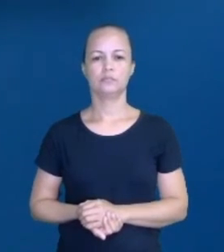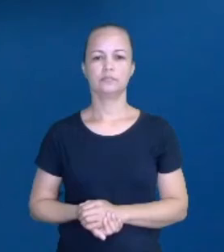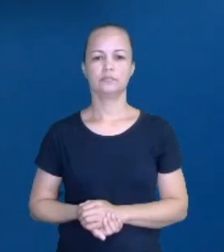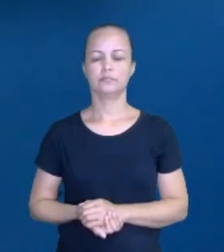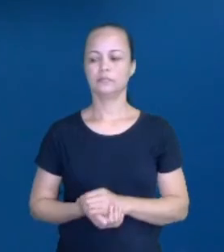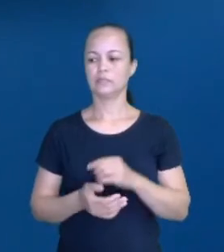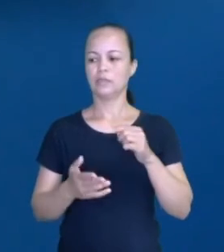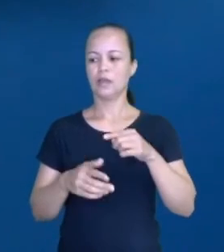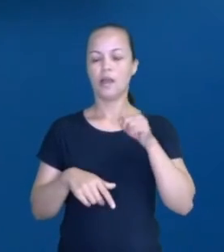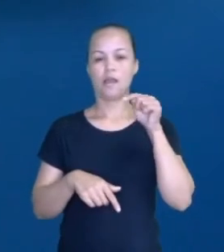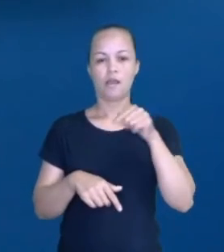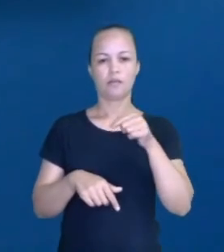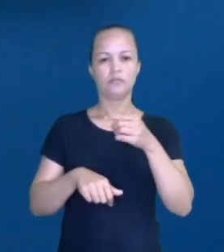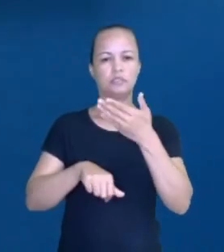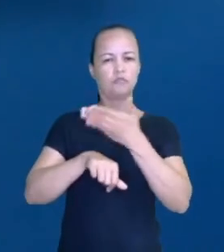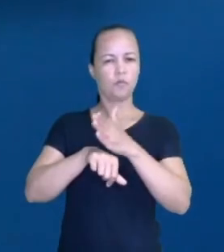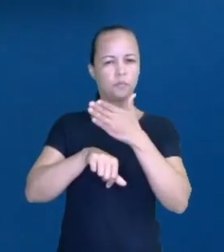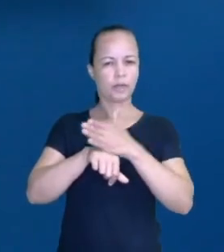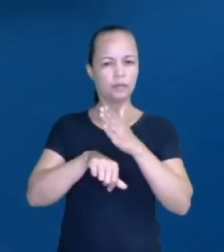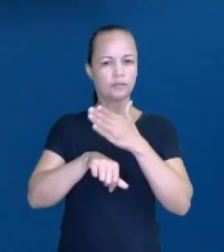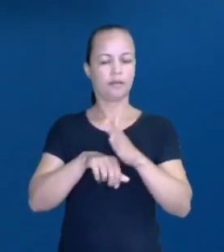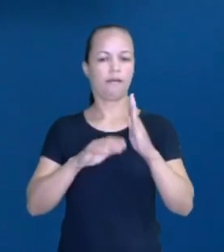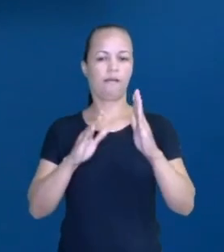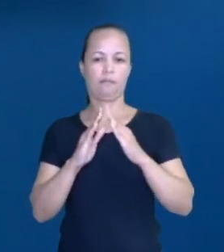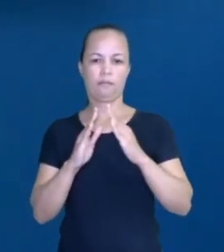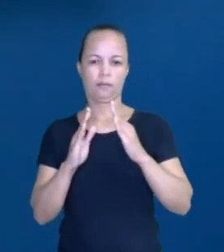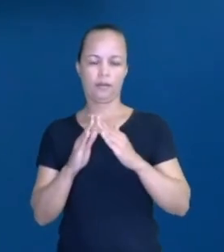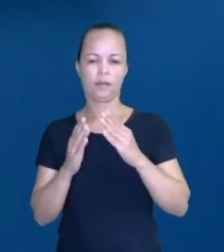Aqui, vocês vão praticar em casa, tá certo?